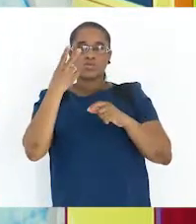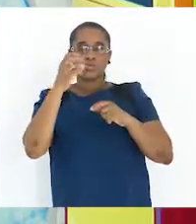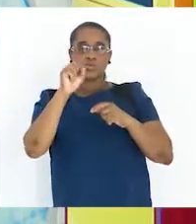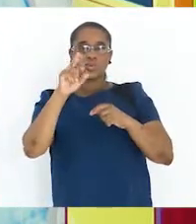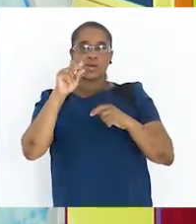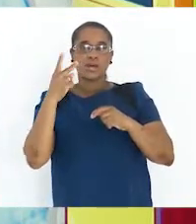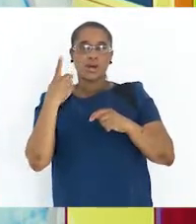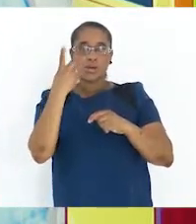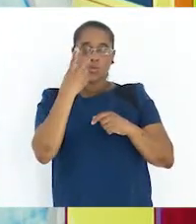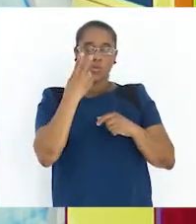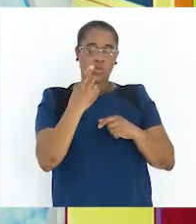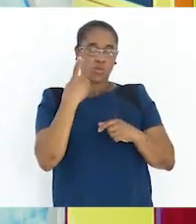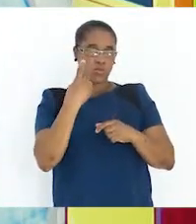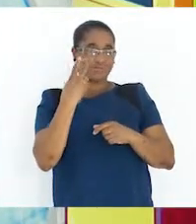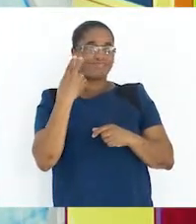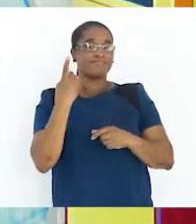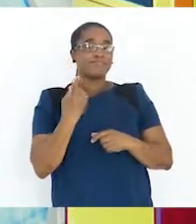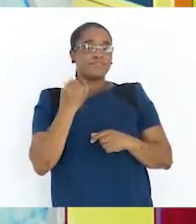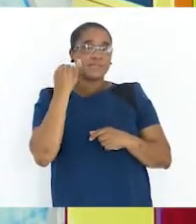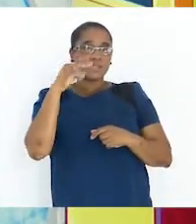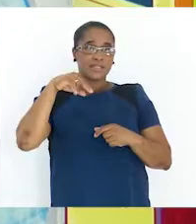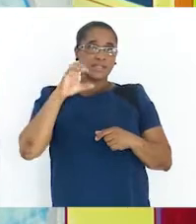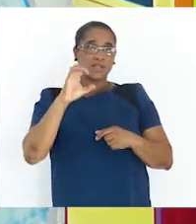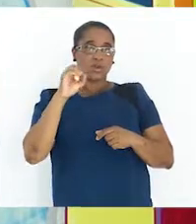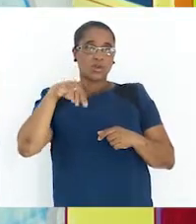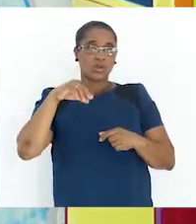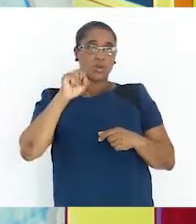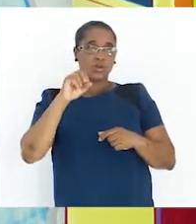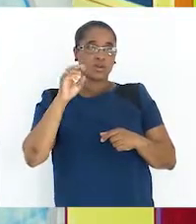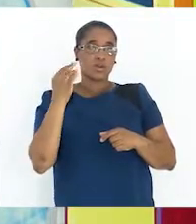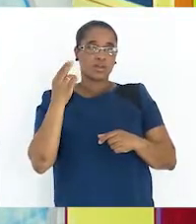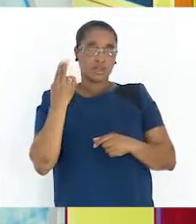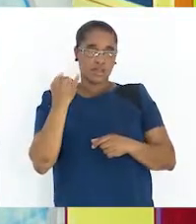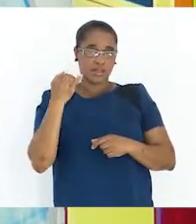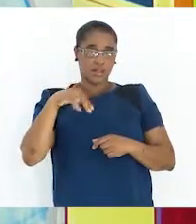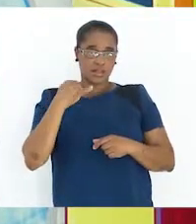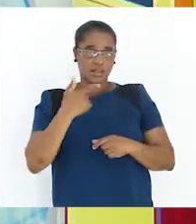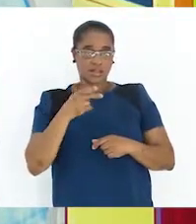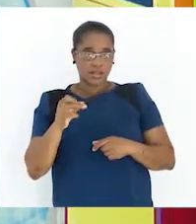uma incógnita. Se bem estão recordados, na aula passada